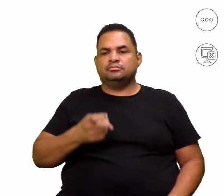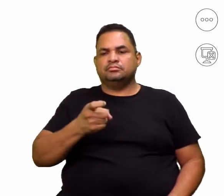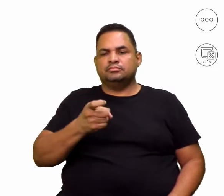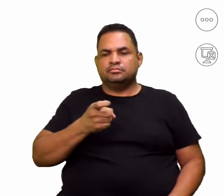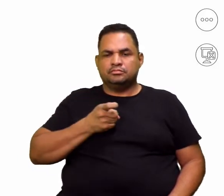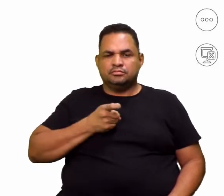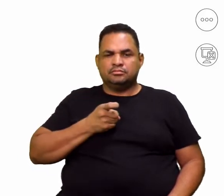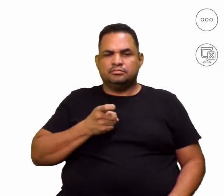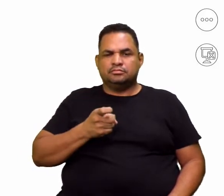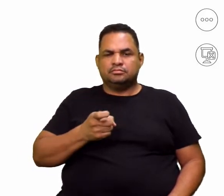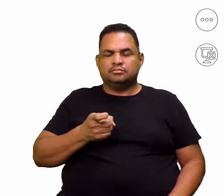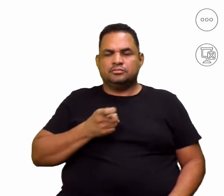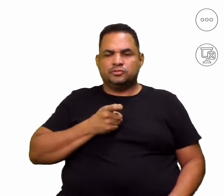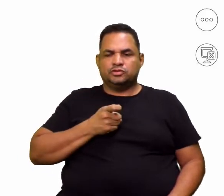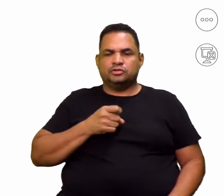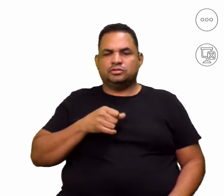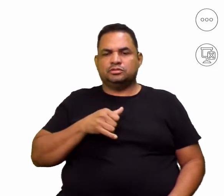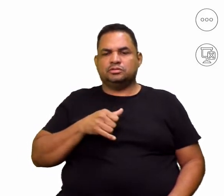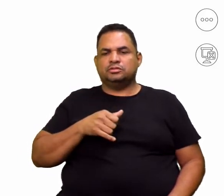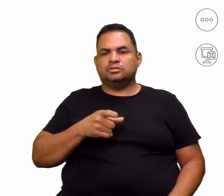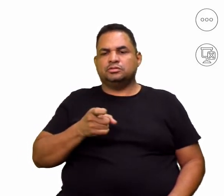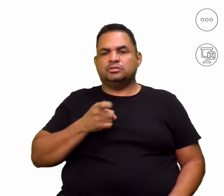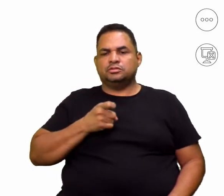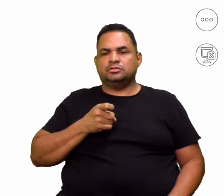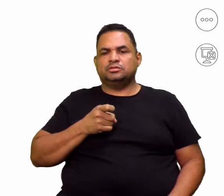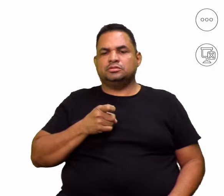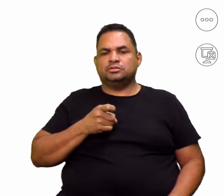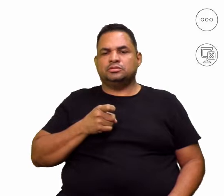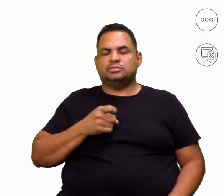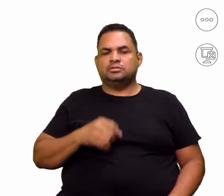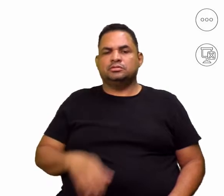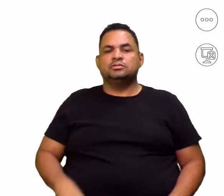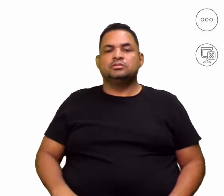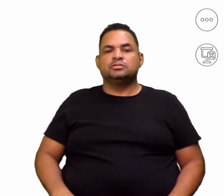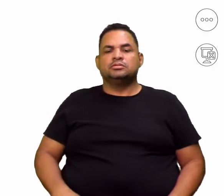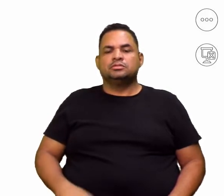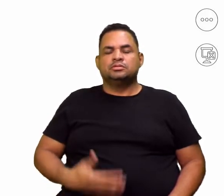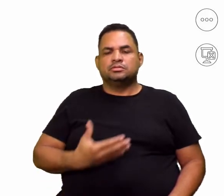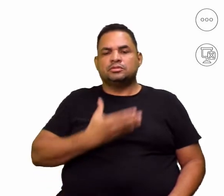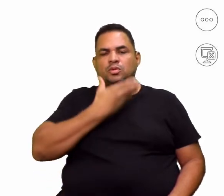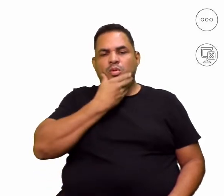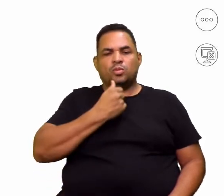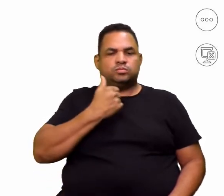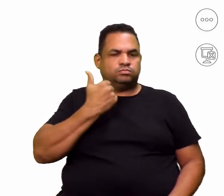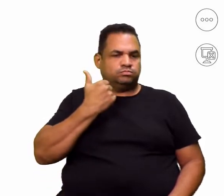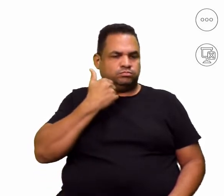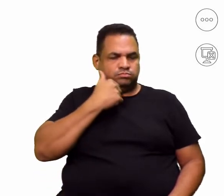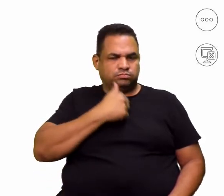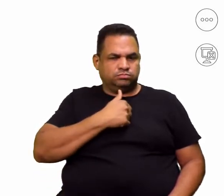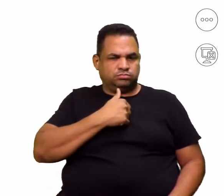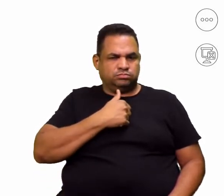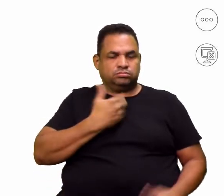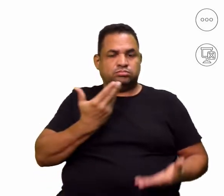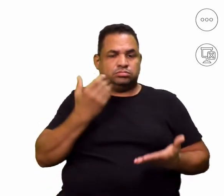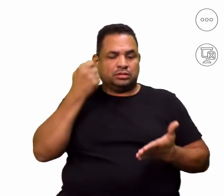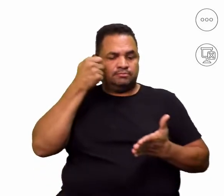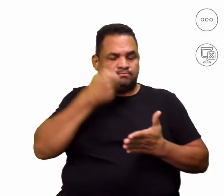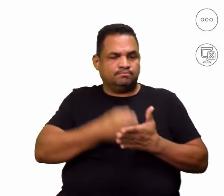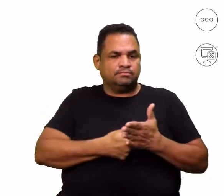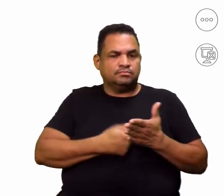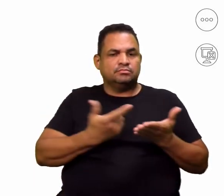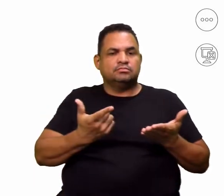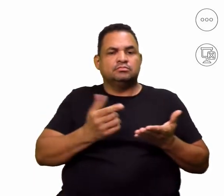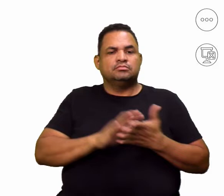uma fêmea. Tudo bem? Então, o sexo na espécie humana é determinada